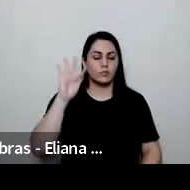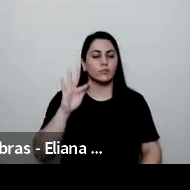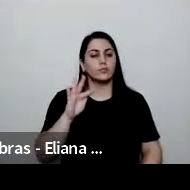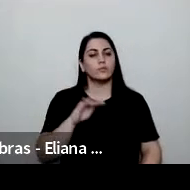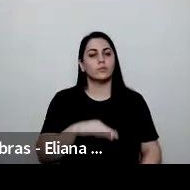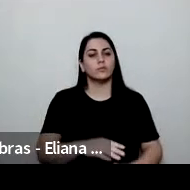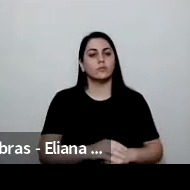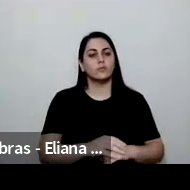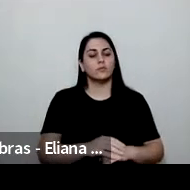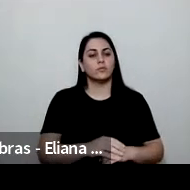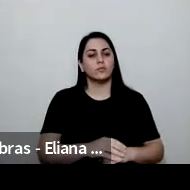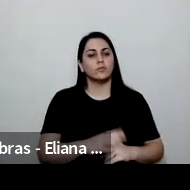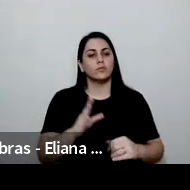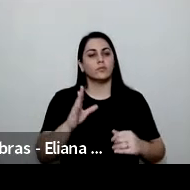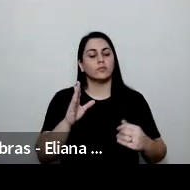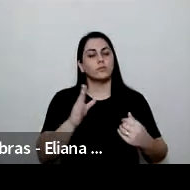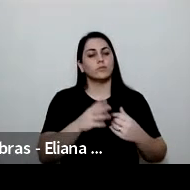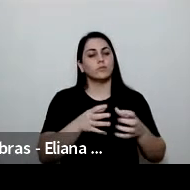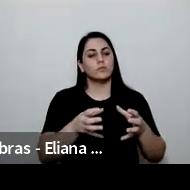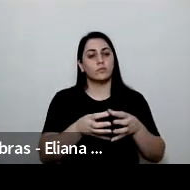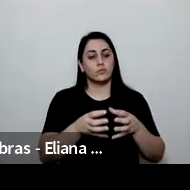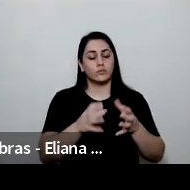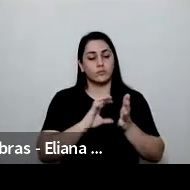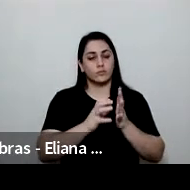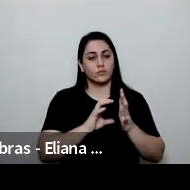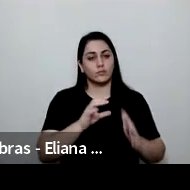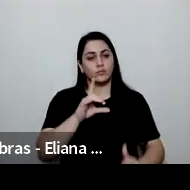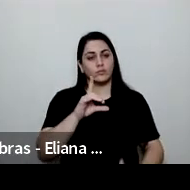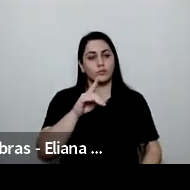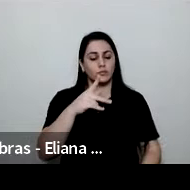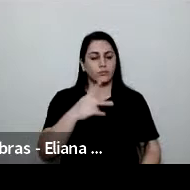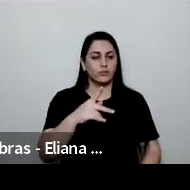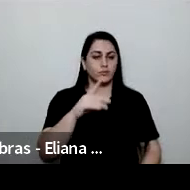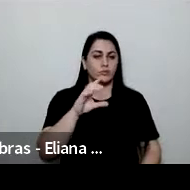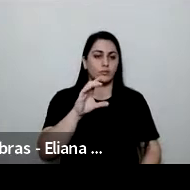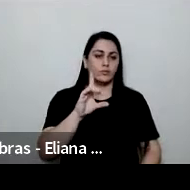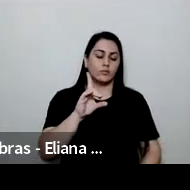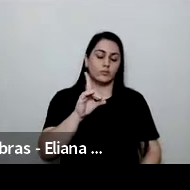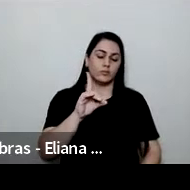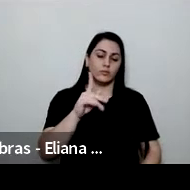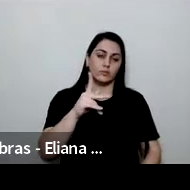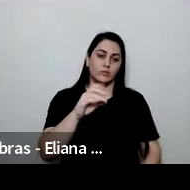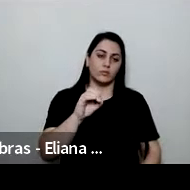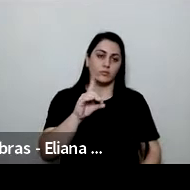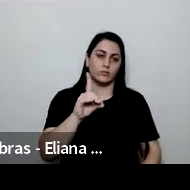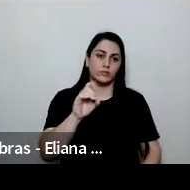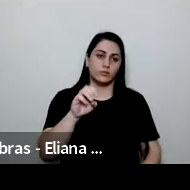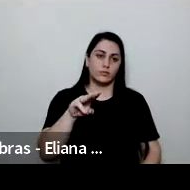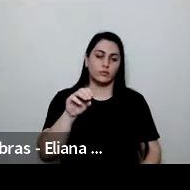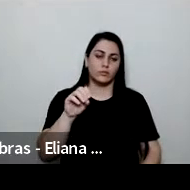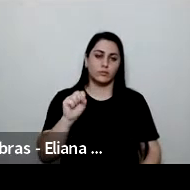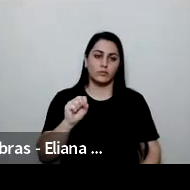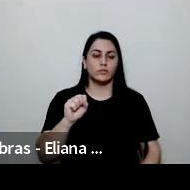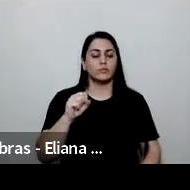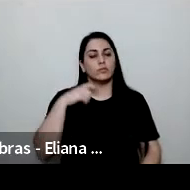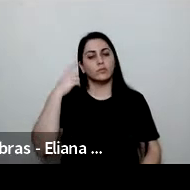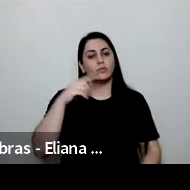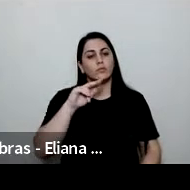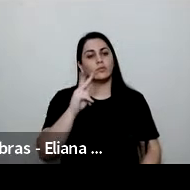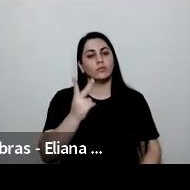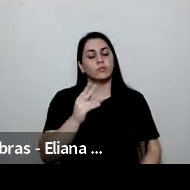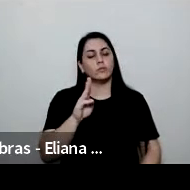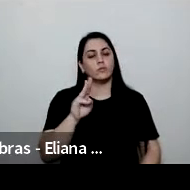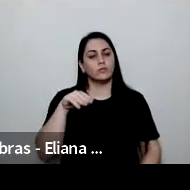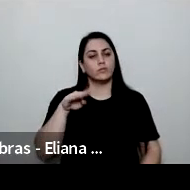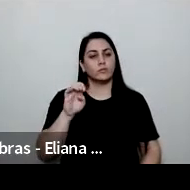da Luz diretório Estadual do podemos pode PTN phs advogados Humberto Henrique Veras